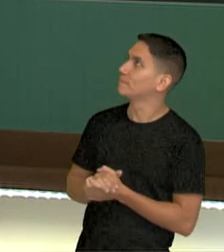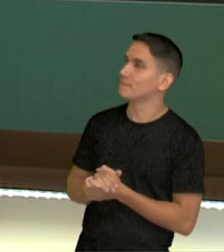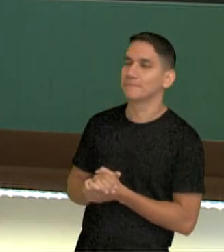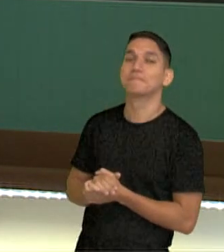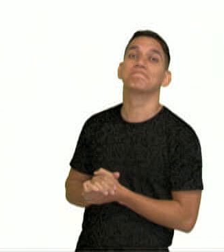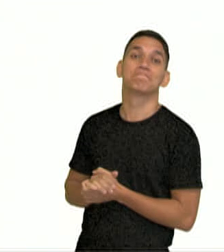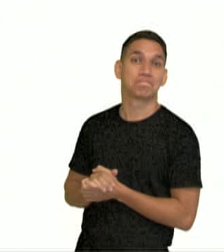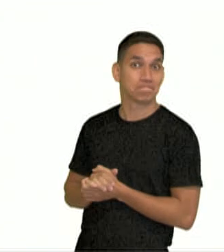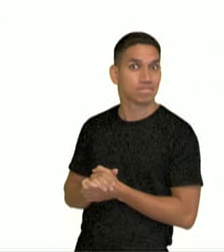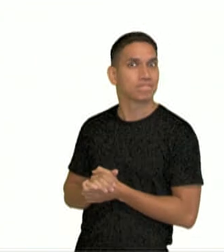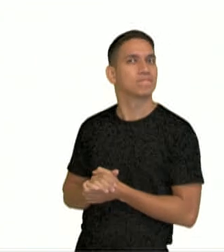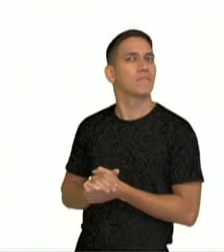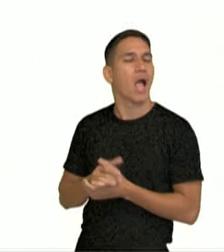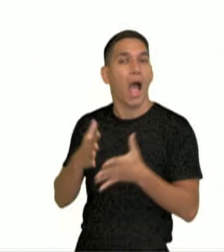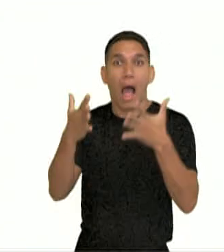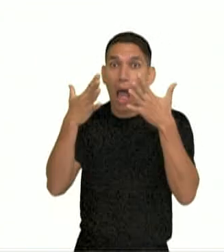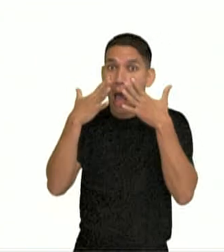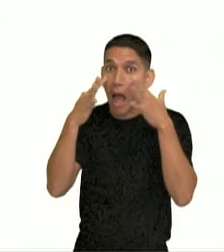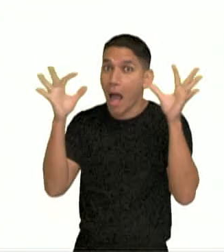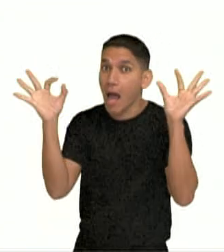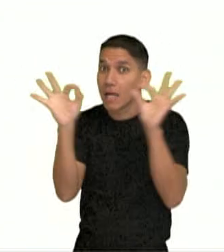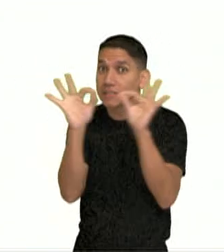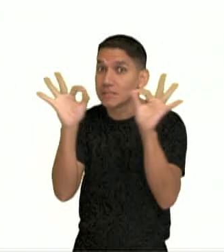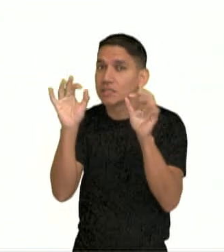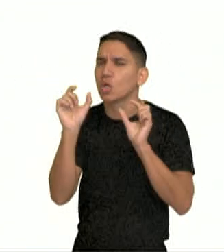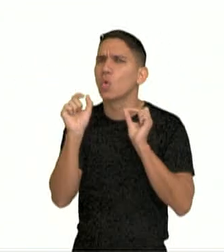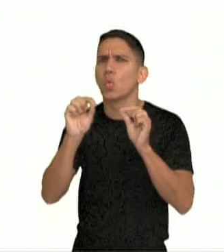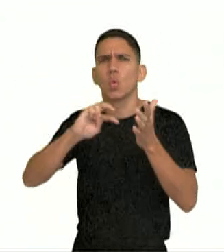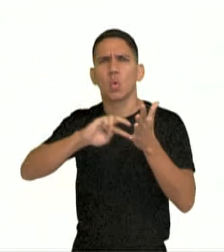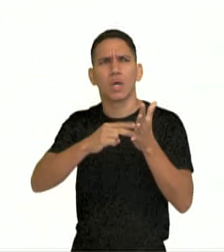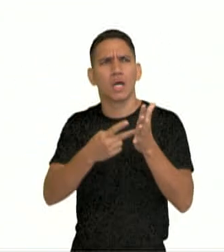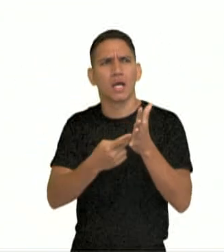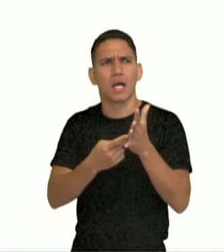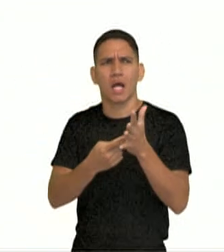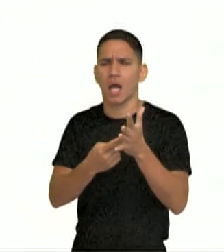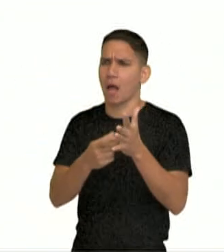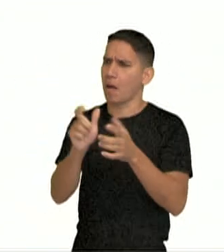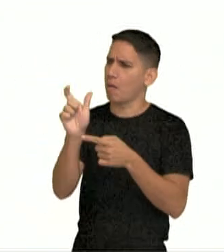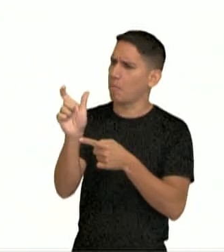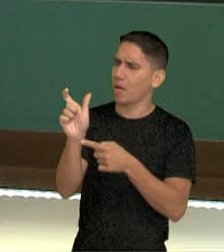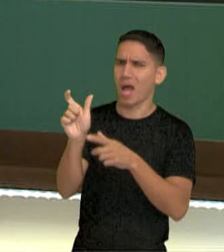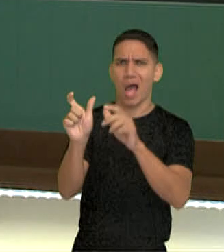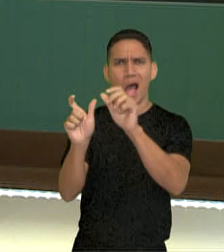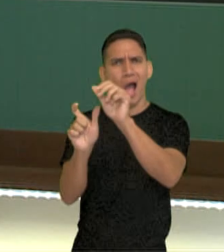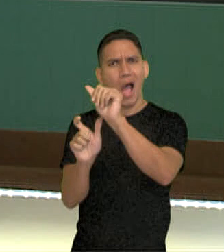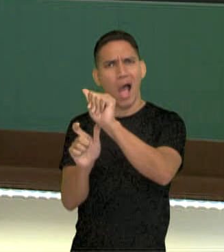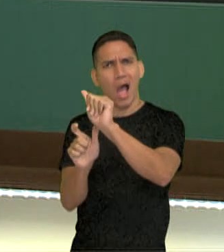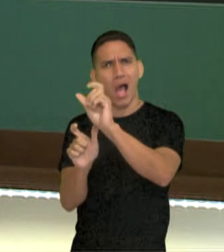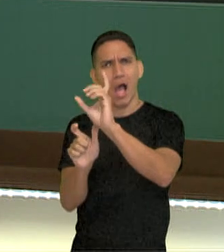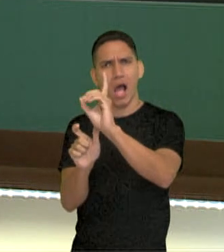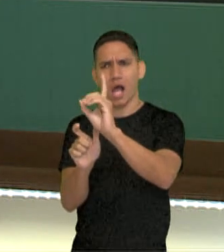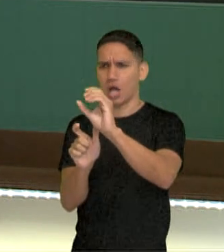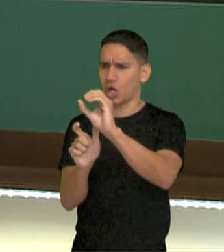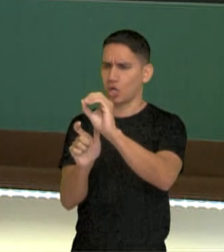son. Atenção! O que significa essa expressão adopted